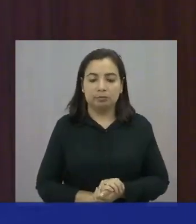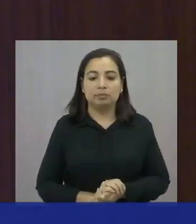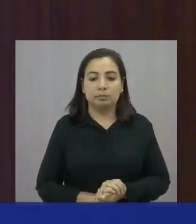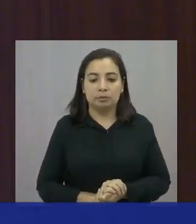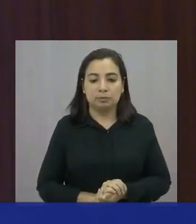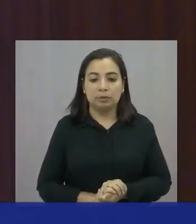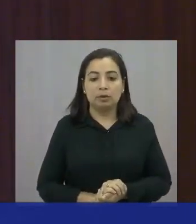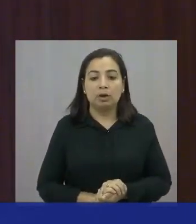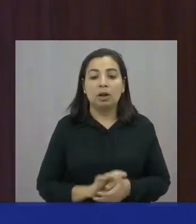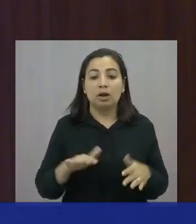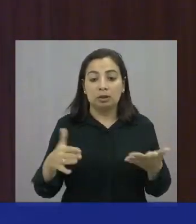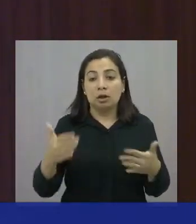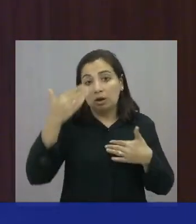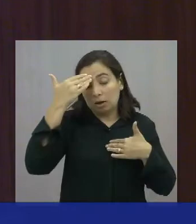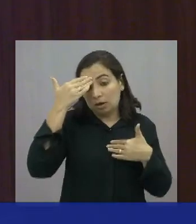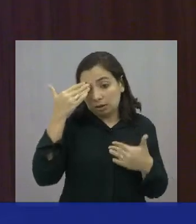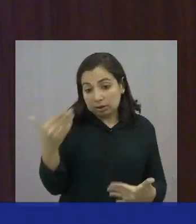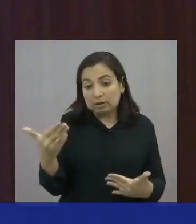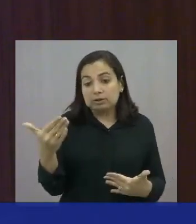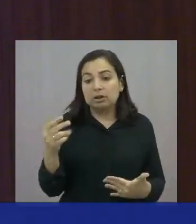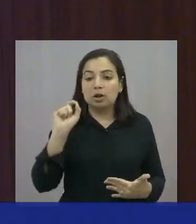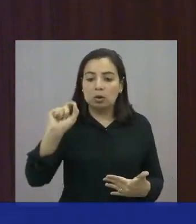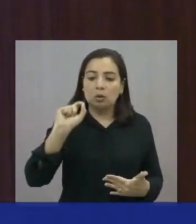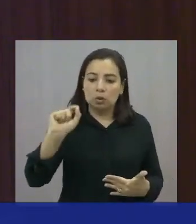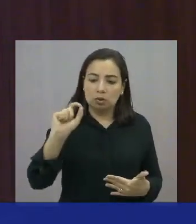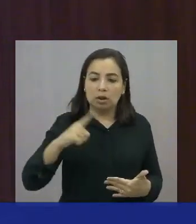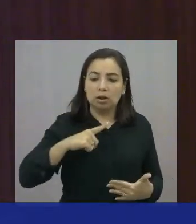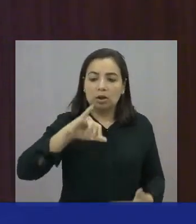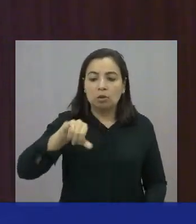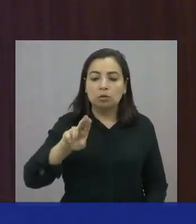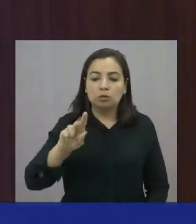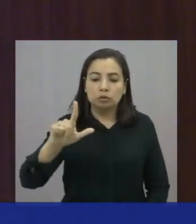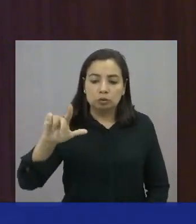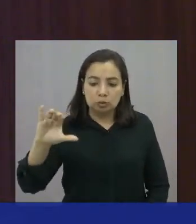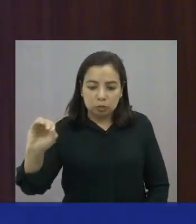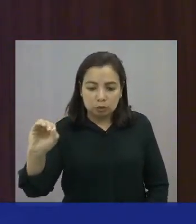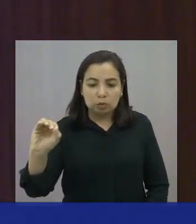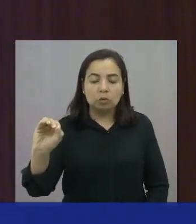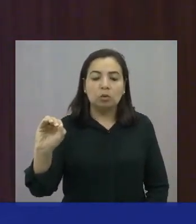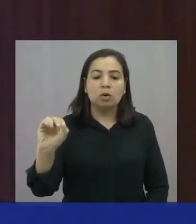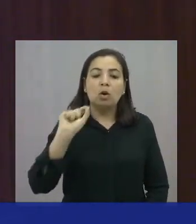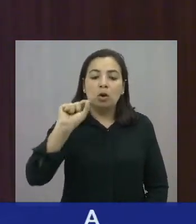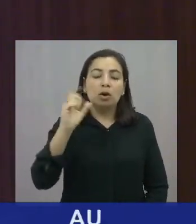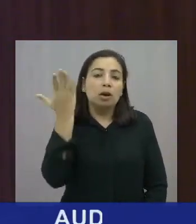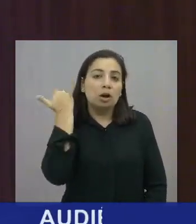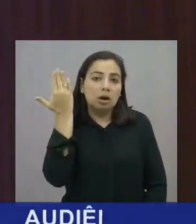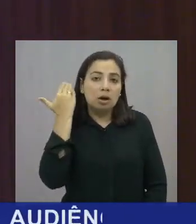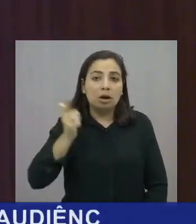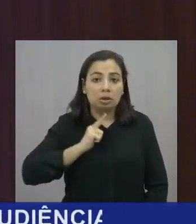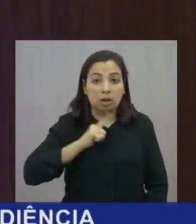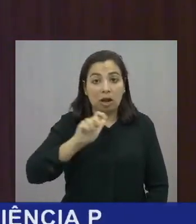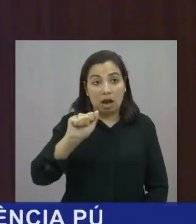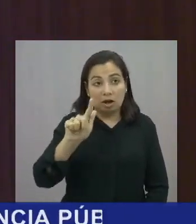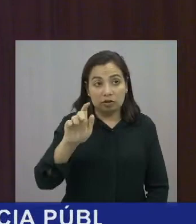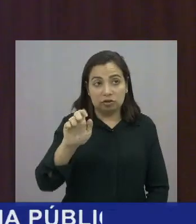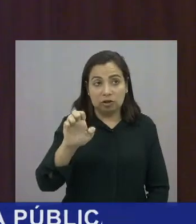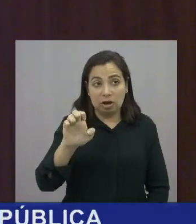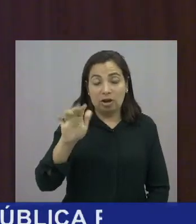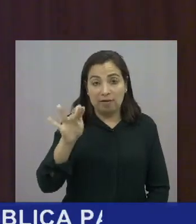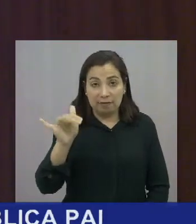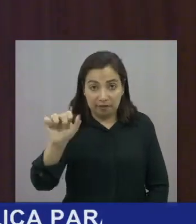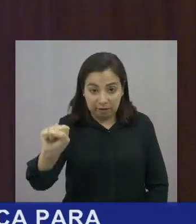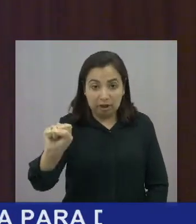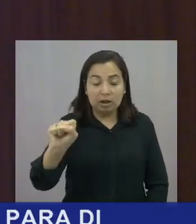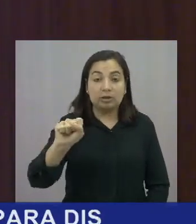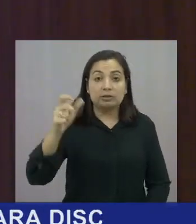Agradecer o nosso atual superintendente, Júlio Santos. Na época que iniciou a GFIS, ele era nosso diretor